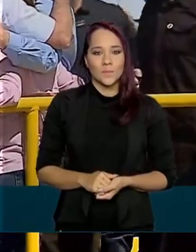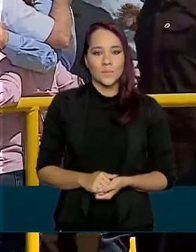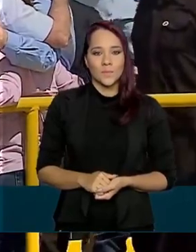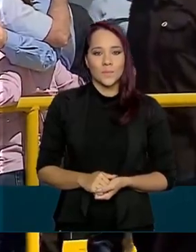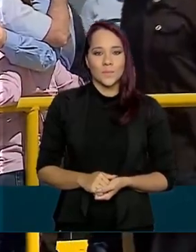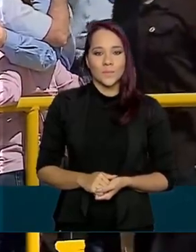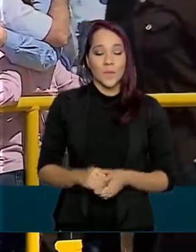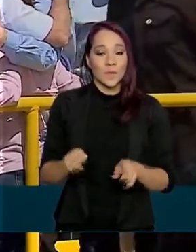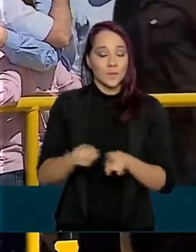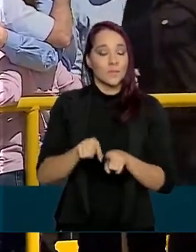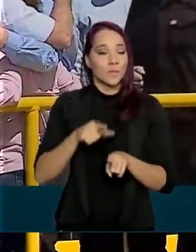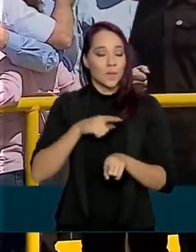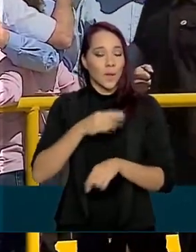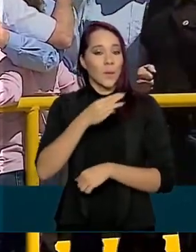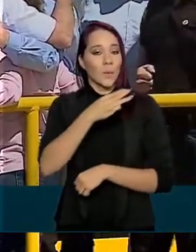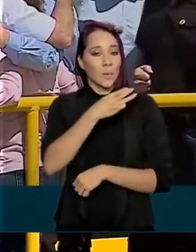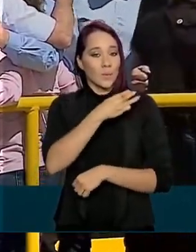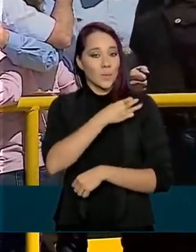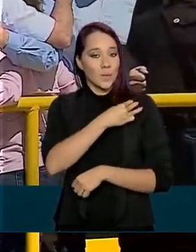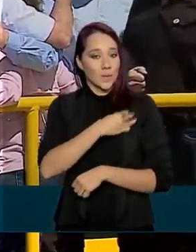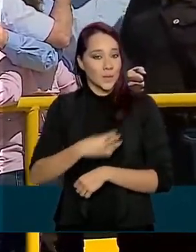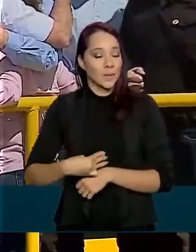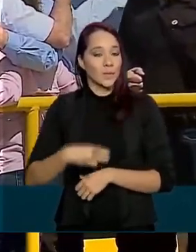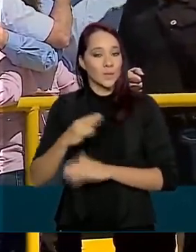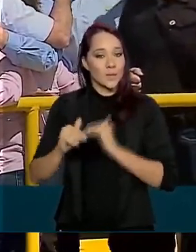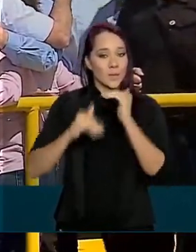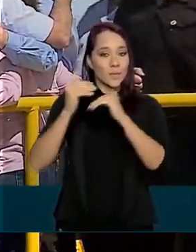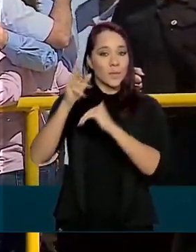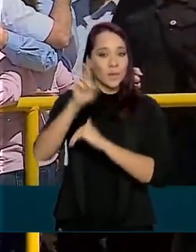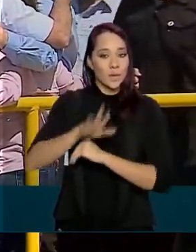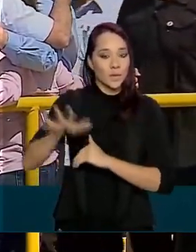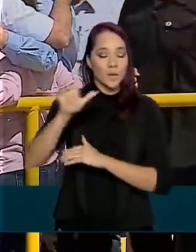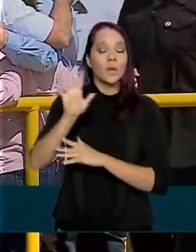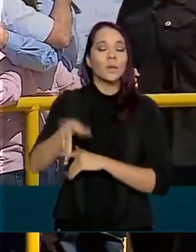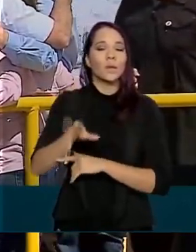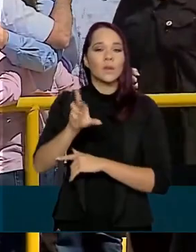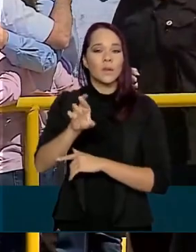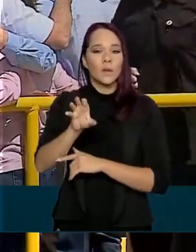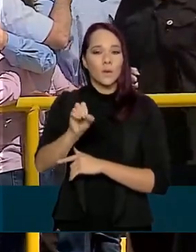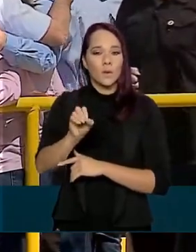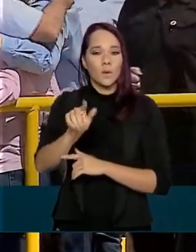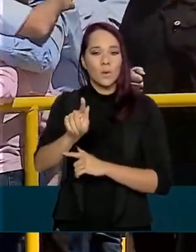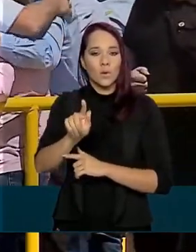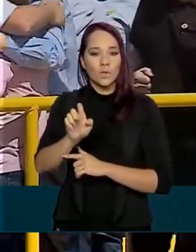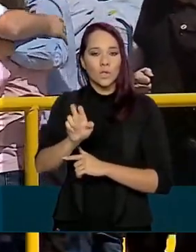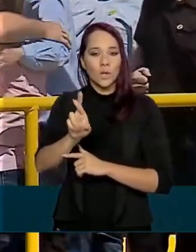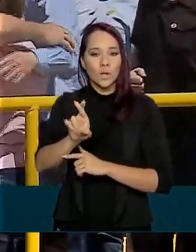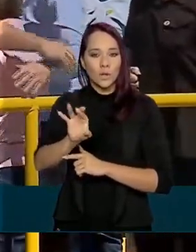nós temos também o ministro do desenvolvimento regional rogério marinho